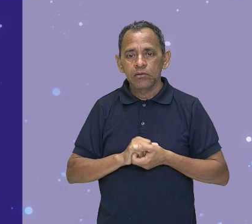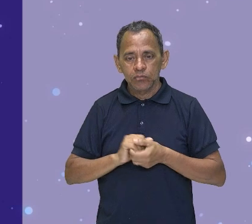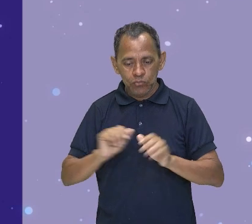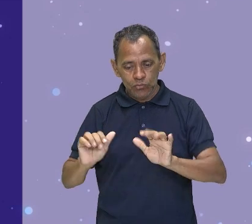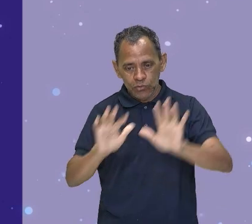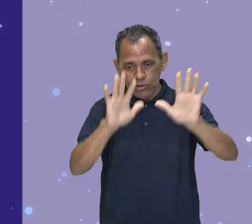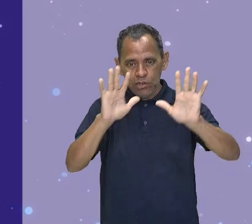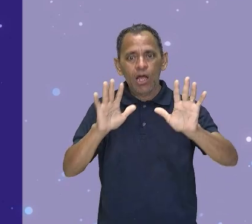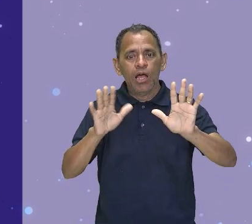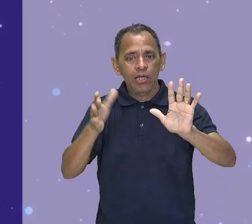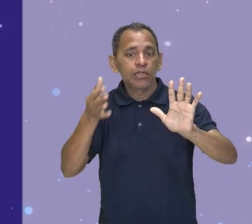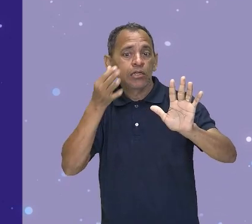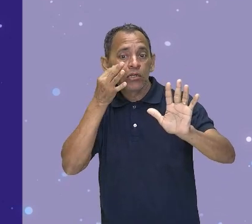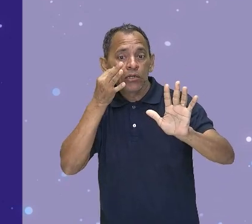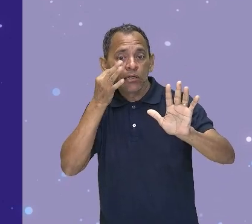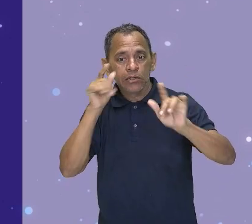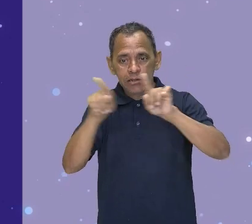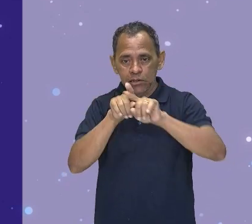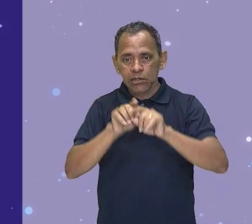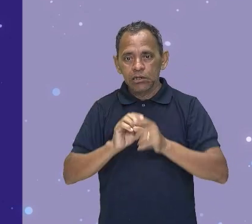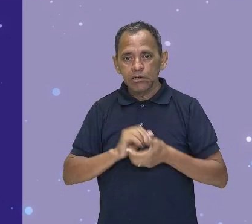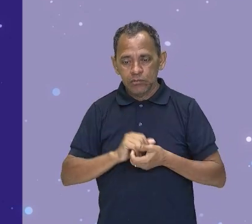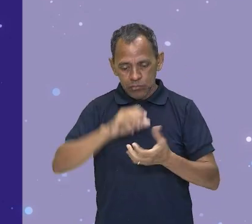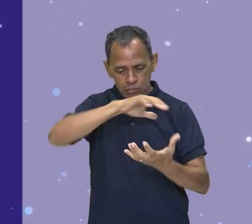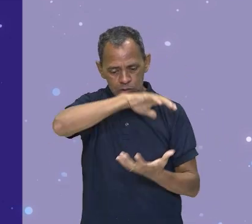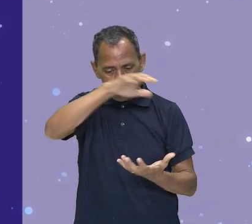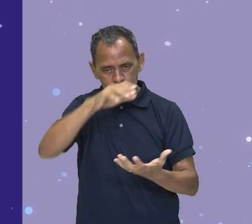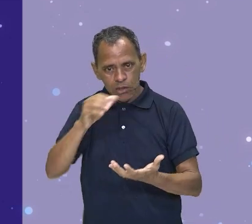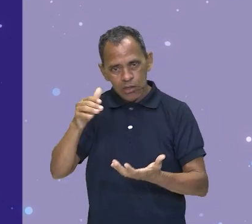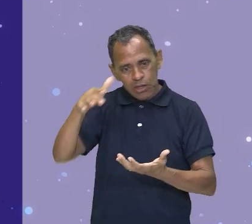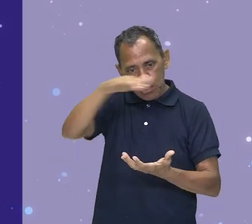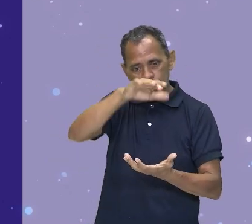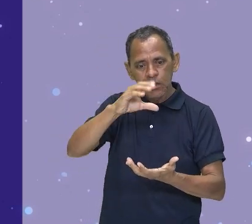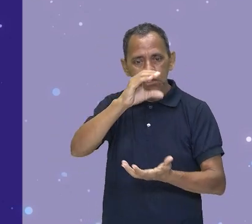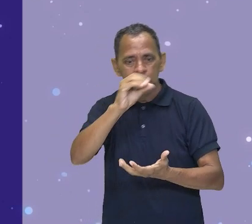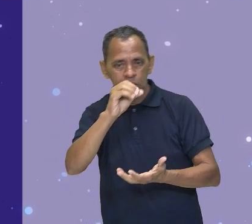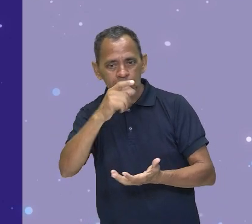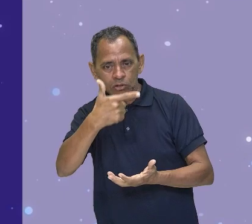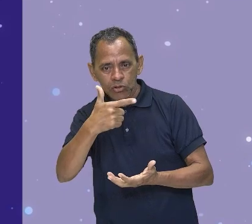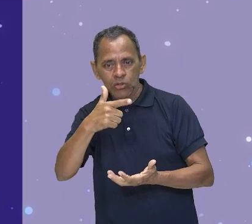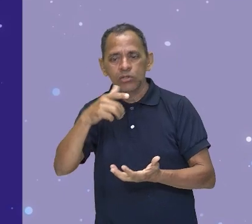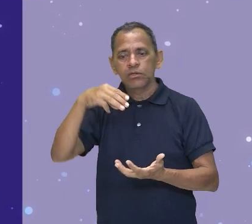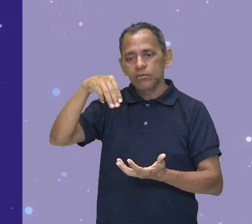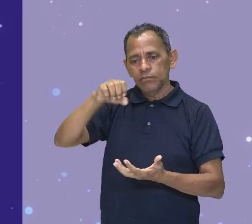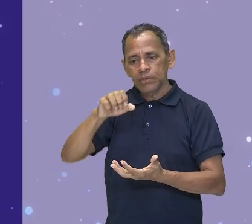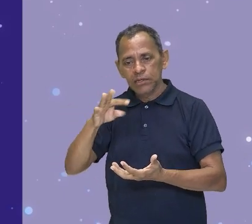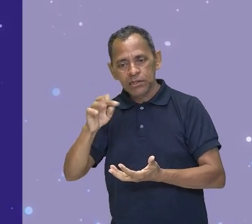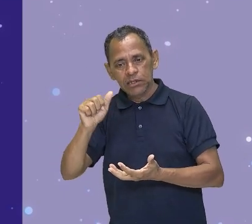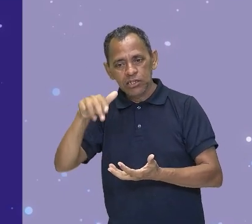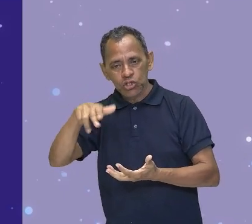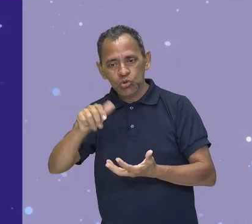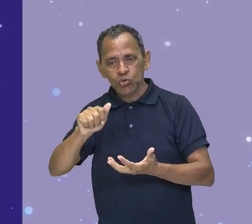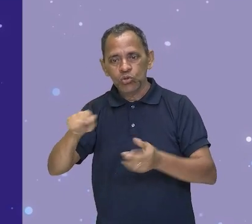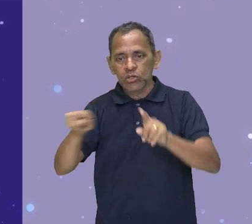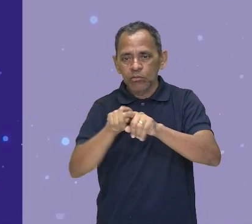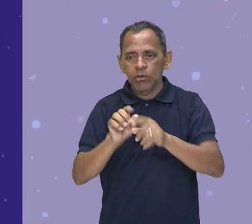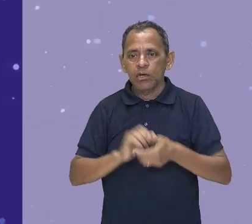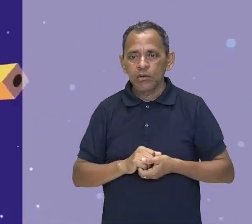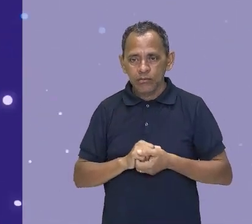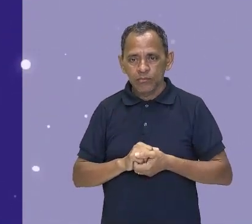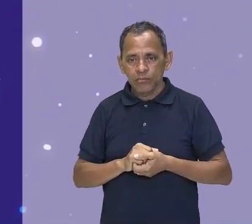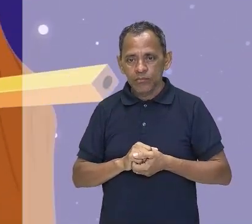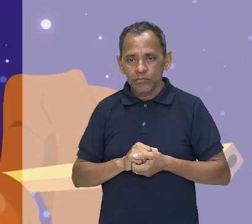como CO2 e metano, retêm parte do calor do Sol, impedindo que ele escape totalmente para o espaço.